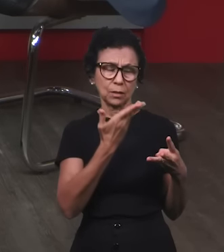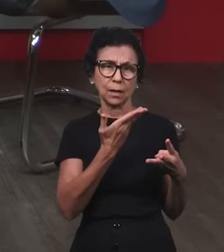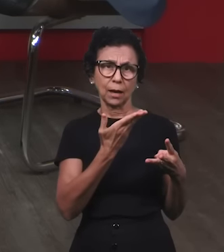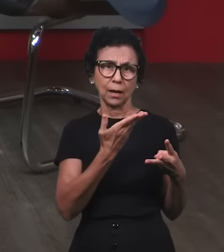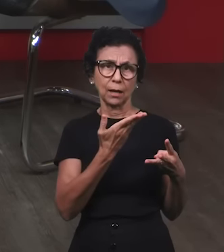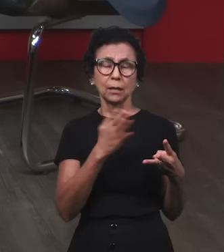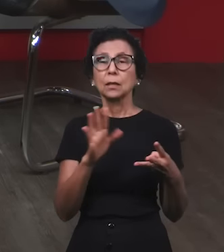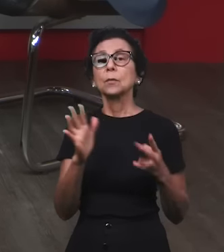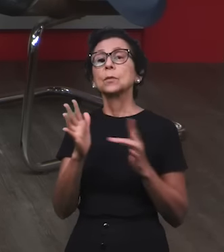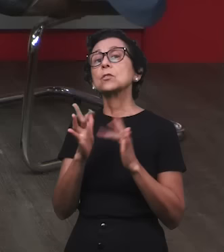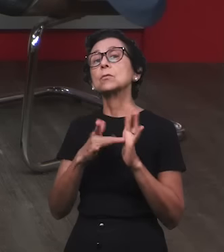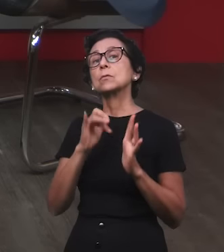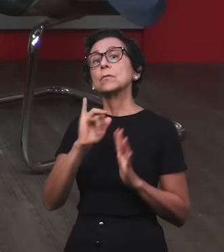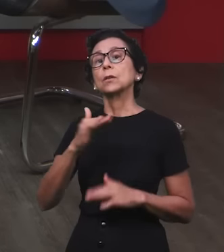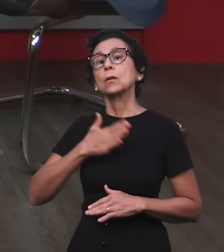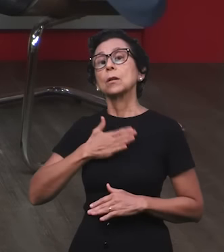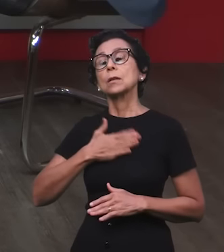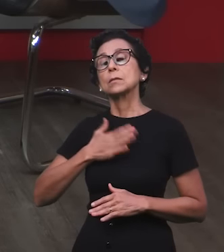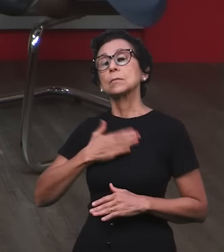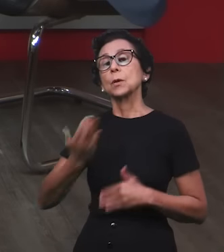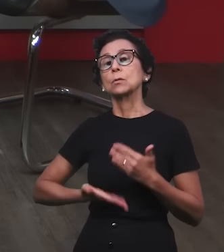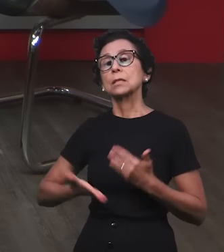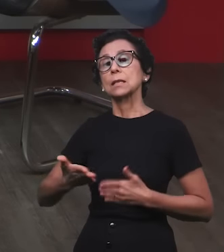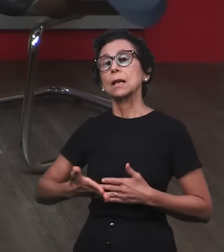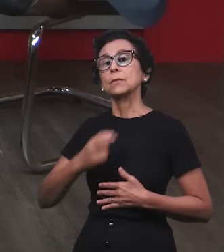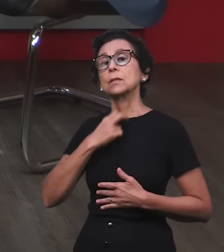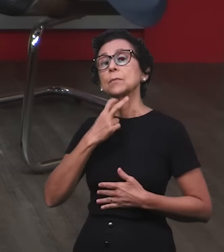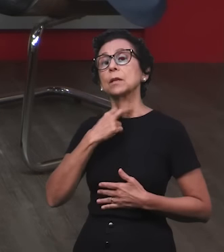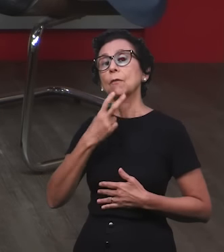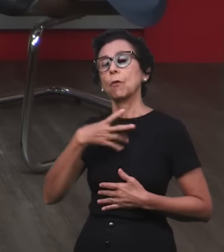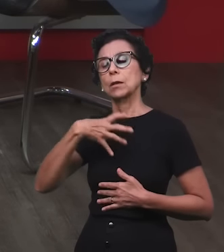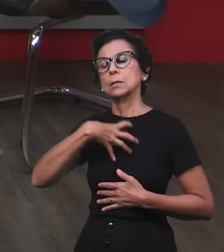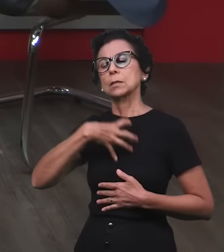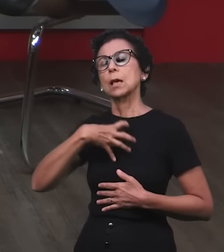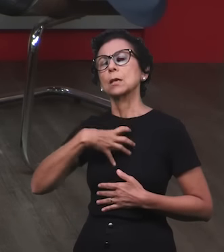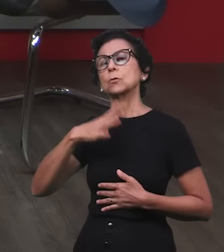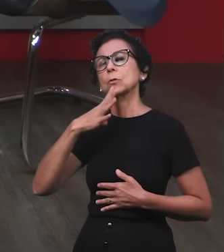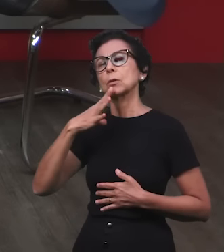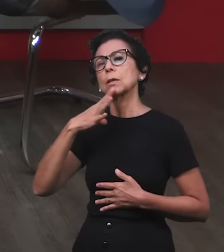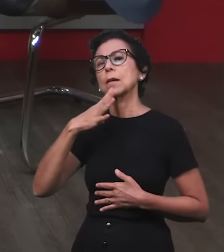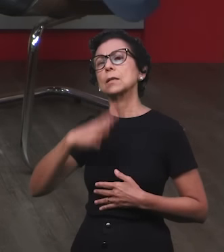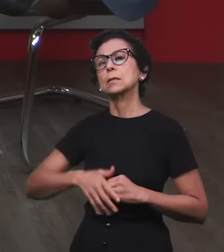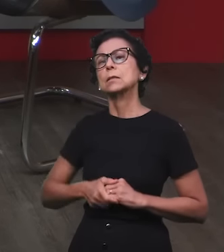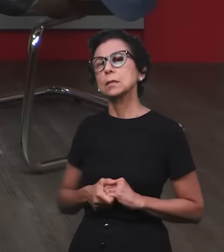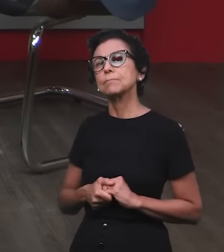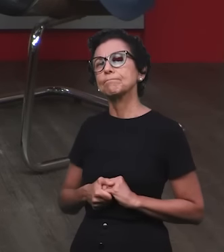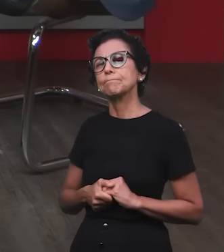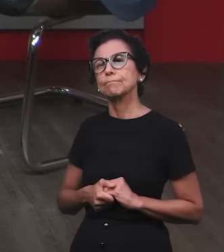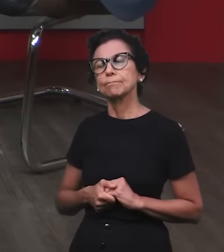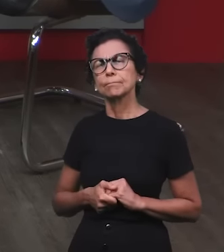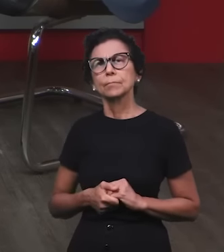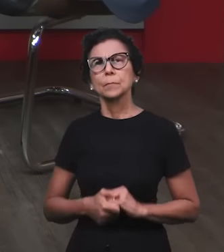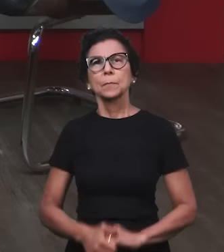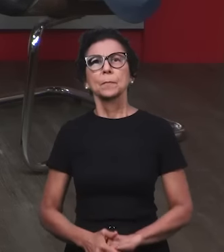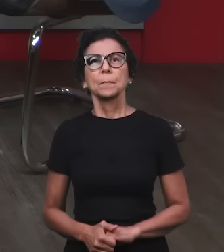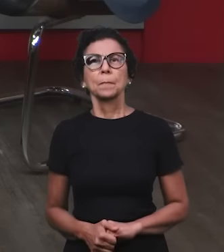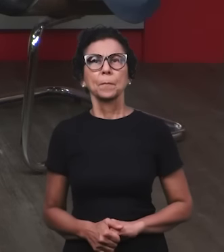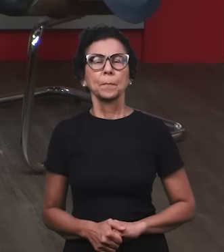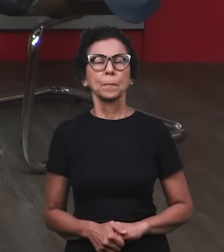minha voz. De maneira alguma seguirão o estranho. Aí o que acontece? Então, no Velho Testamento, é o senhor que está falando.